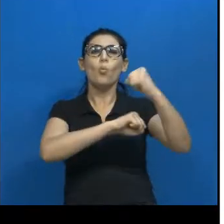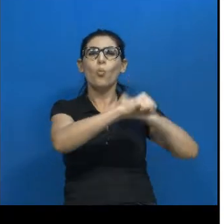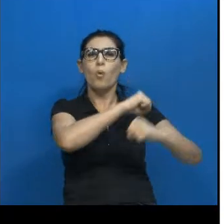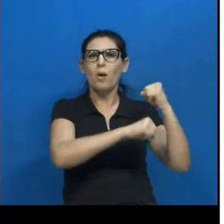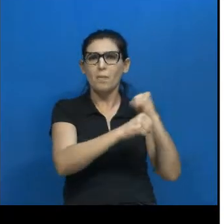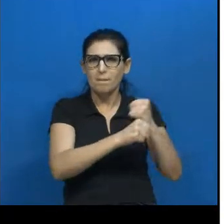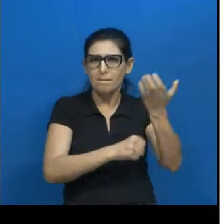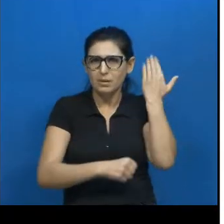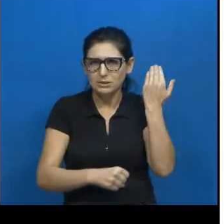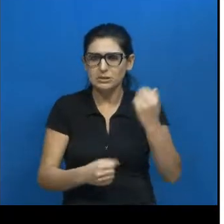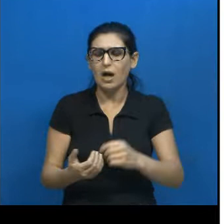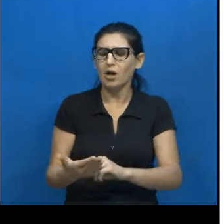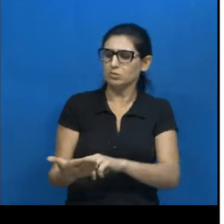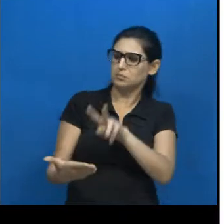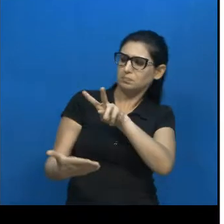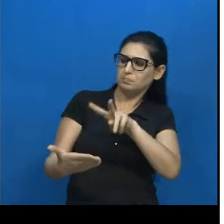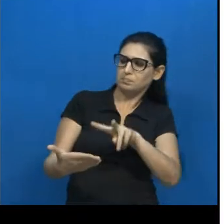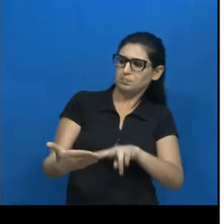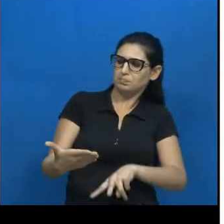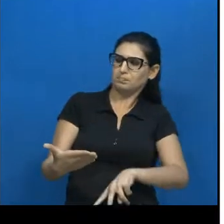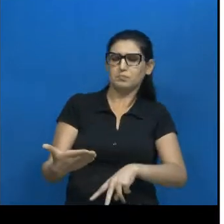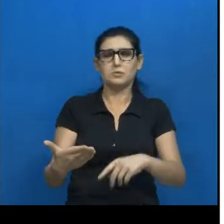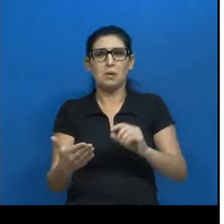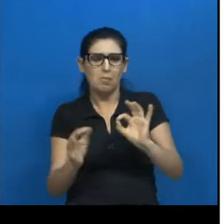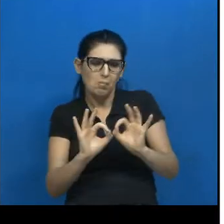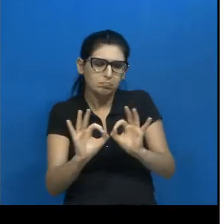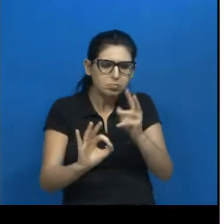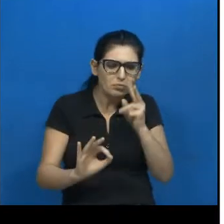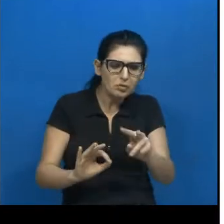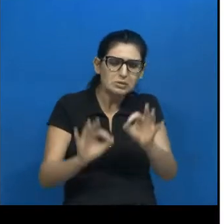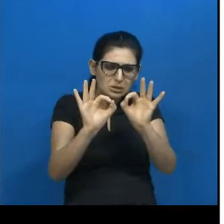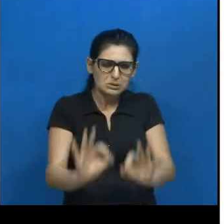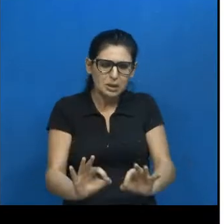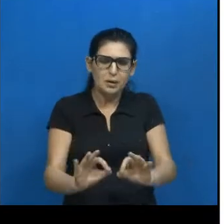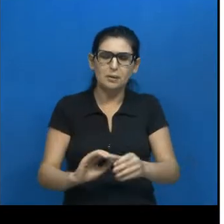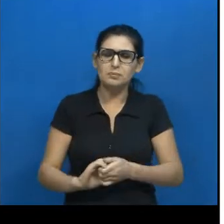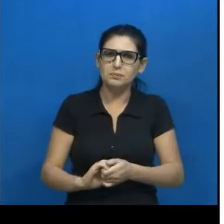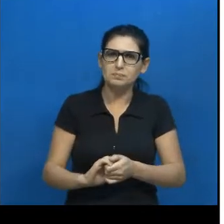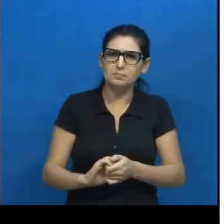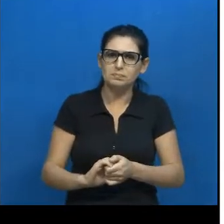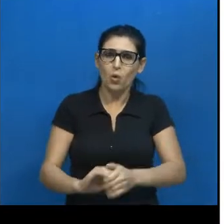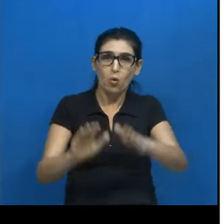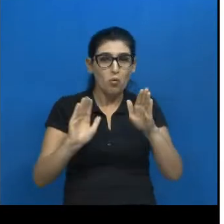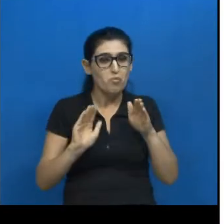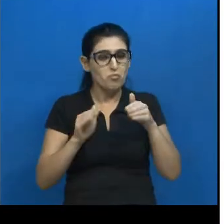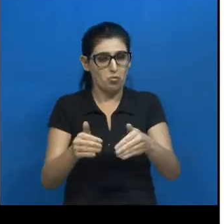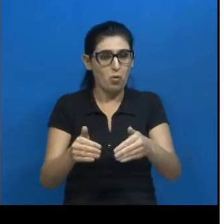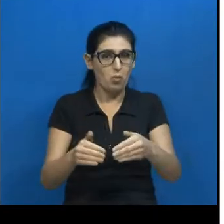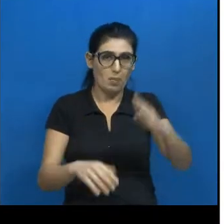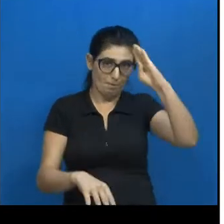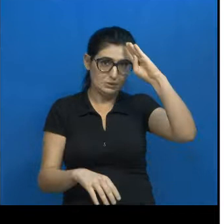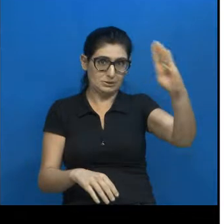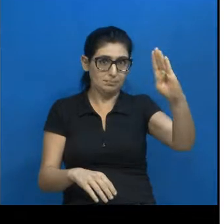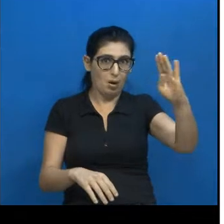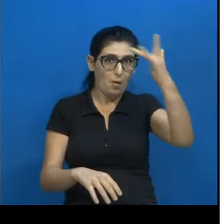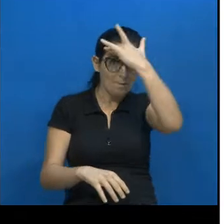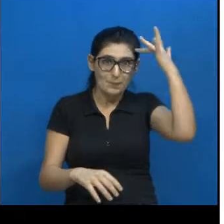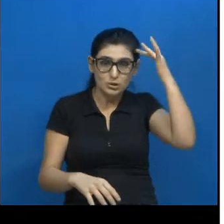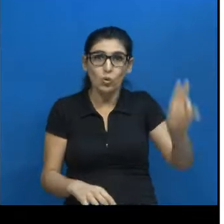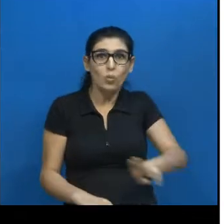revalidou esses dados para a gente rever se estava correto, tá? Então, para bem ficar claro, o foco nosso são os